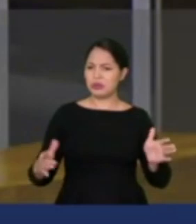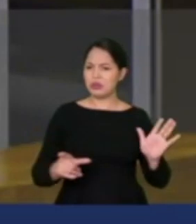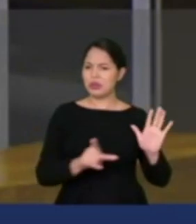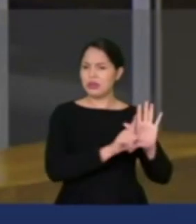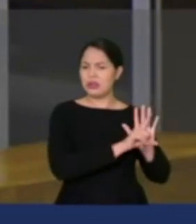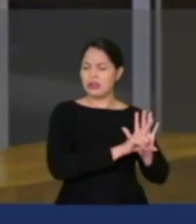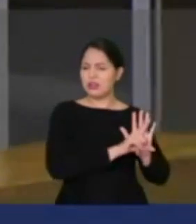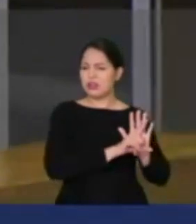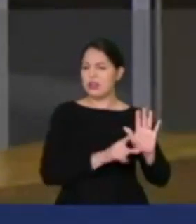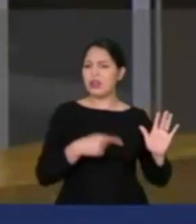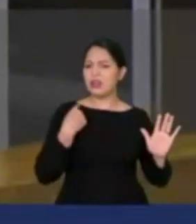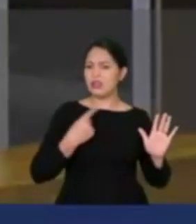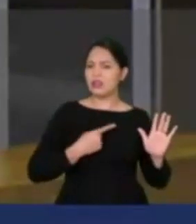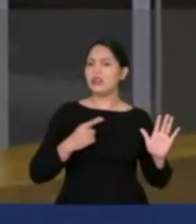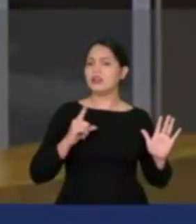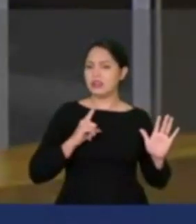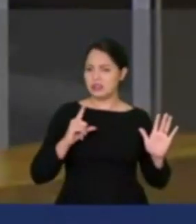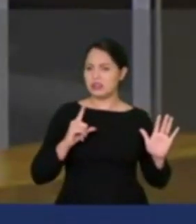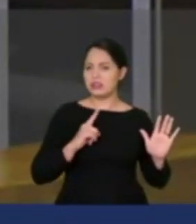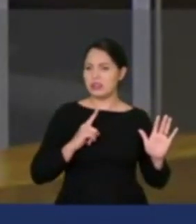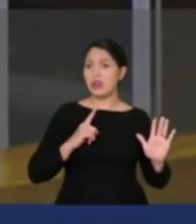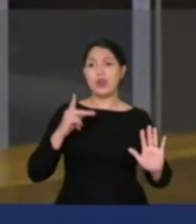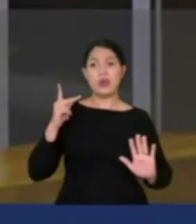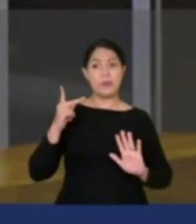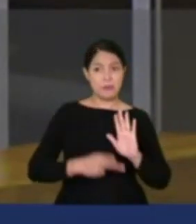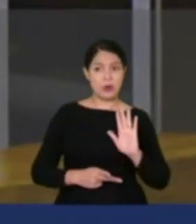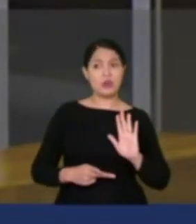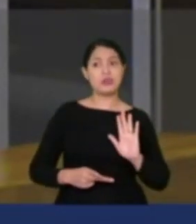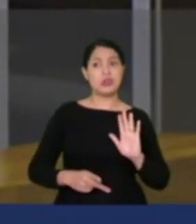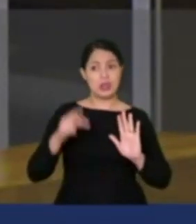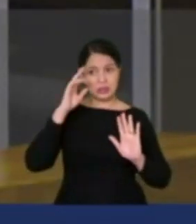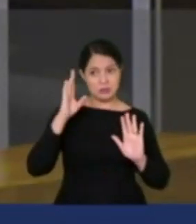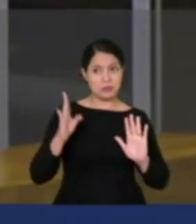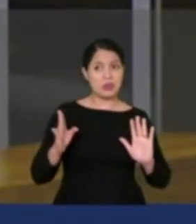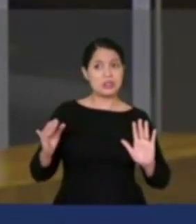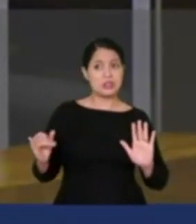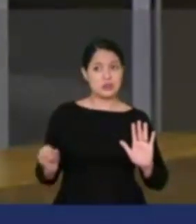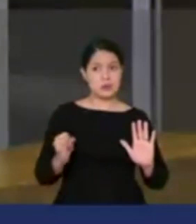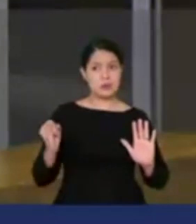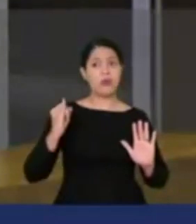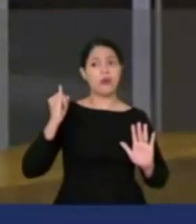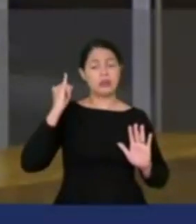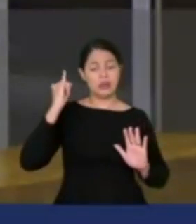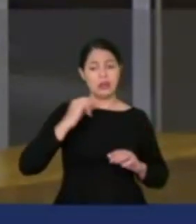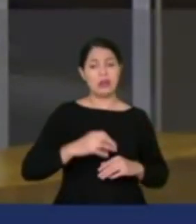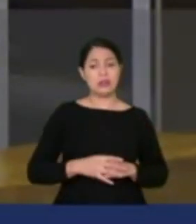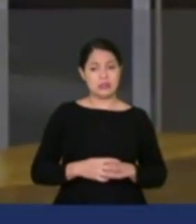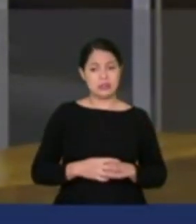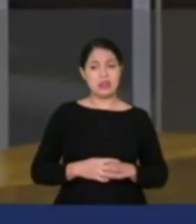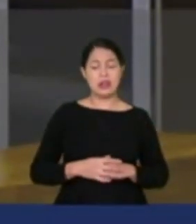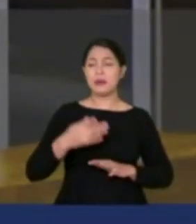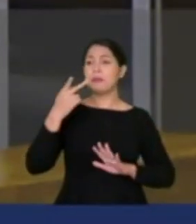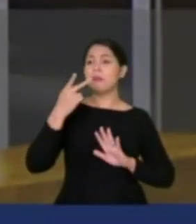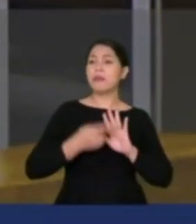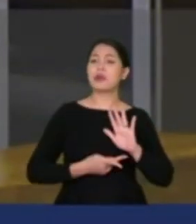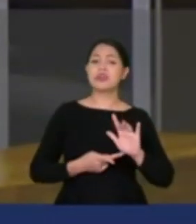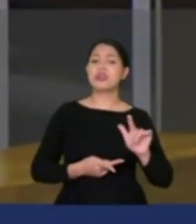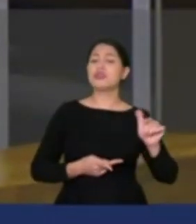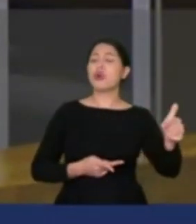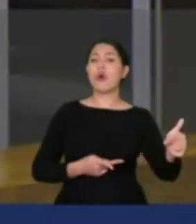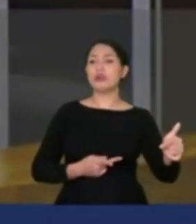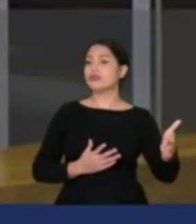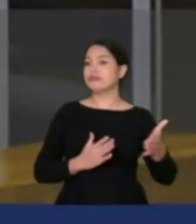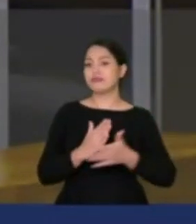aprovamos alguns projetos muito importantes para o Brasil, outros projetos que não deveriam ter sido aprovados,